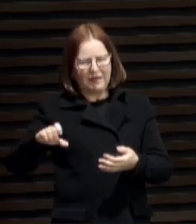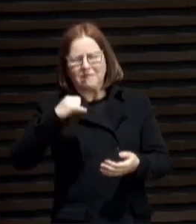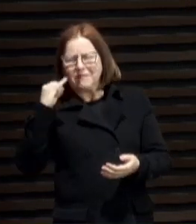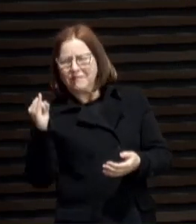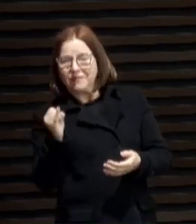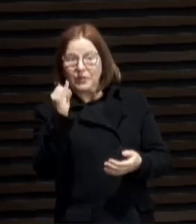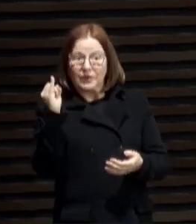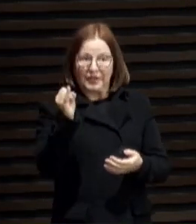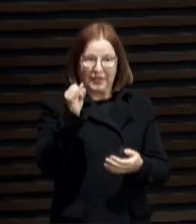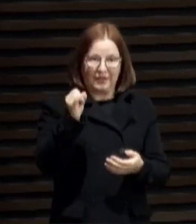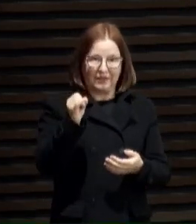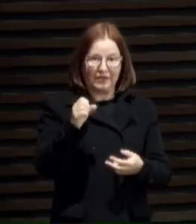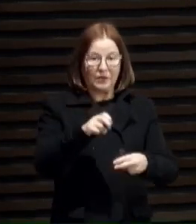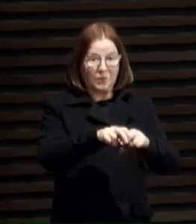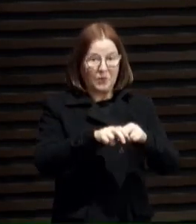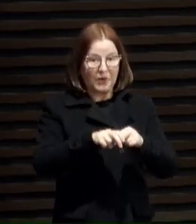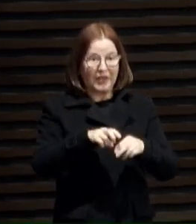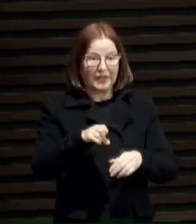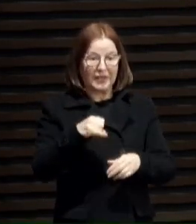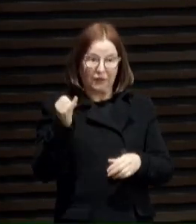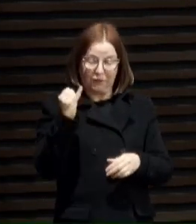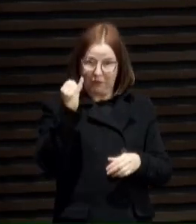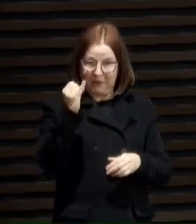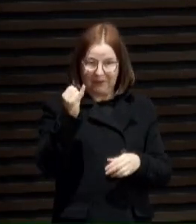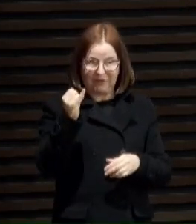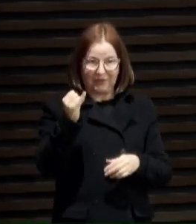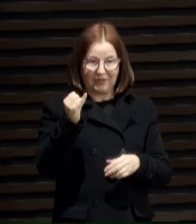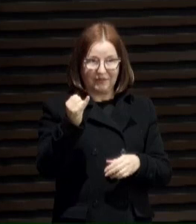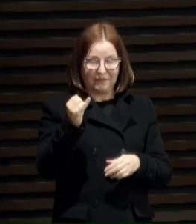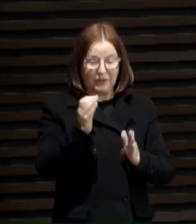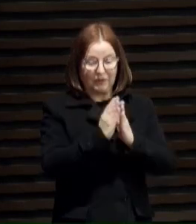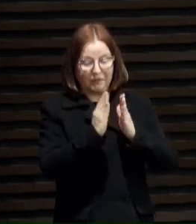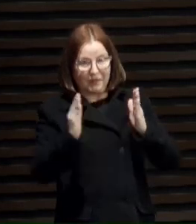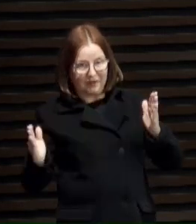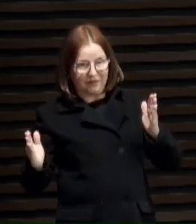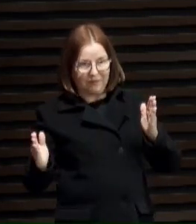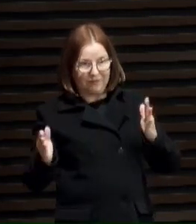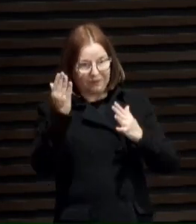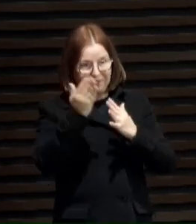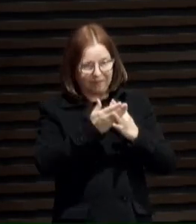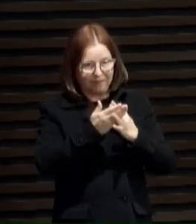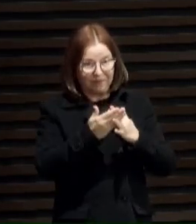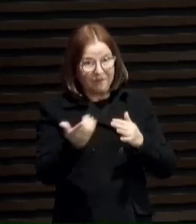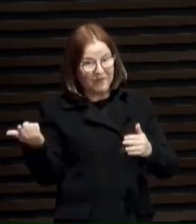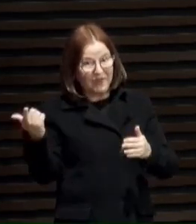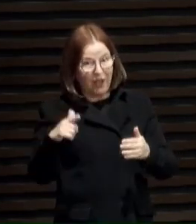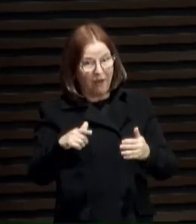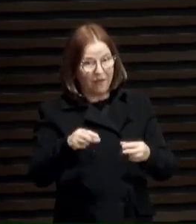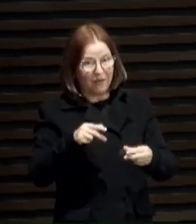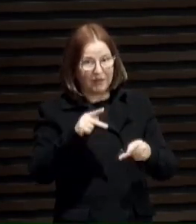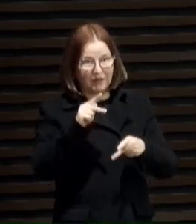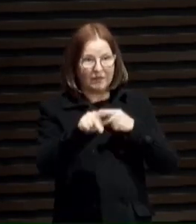por conter informações preciosas a respeito do período entre o retorno dos judeus do exílio da